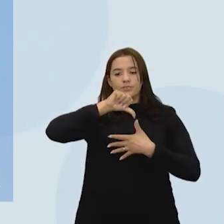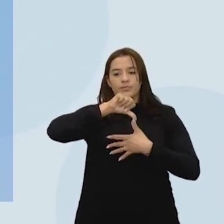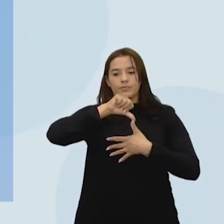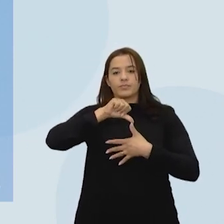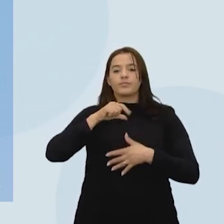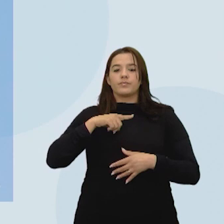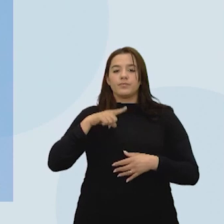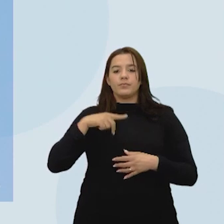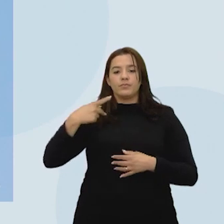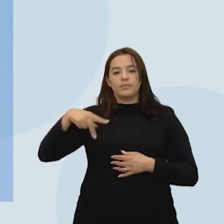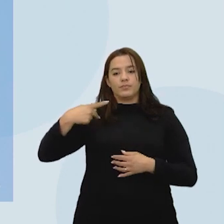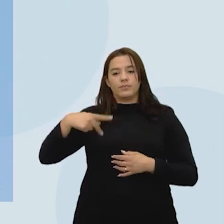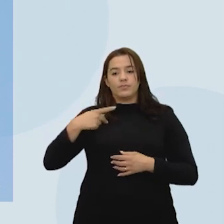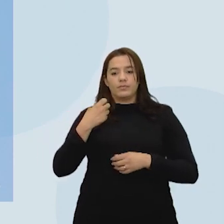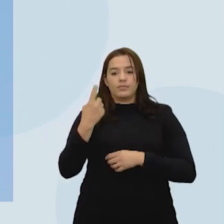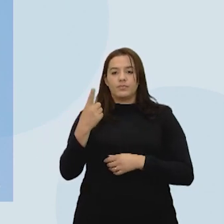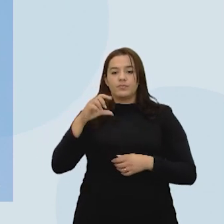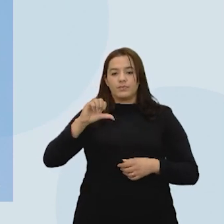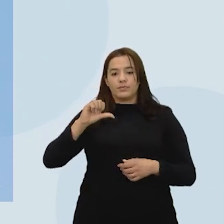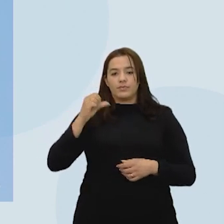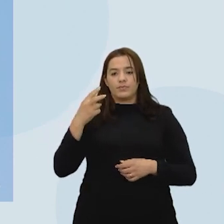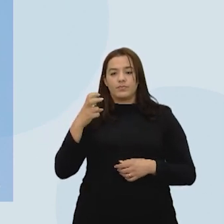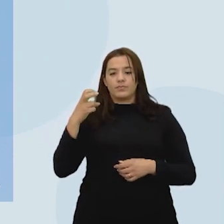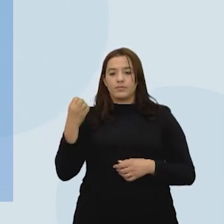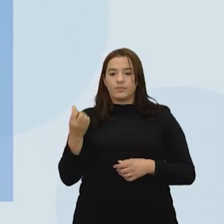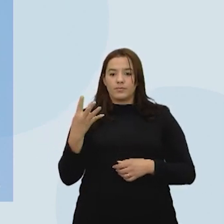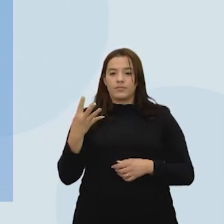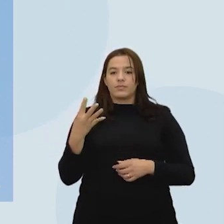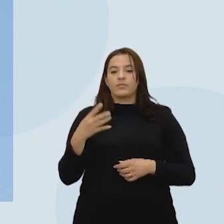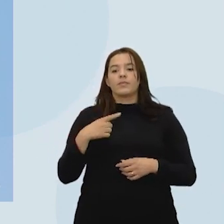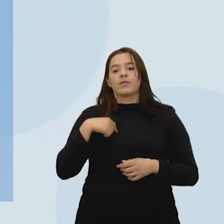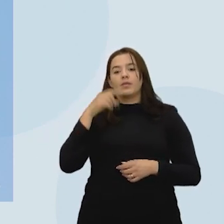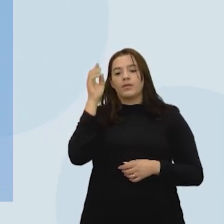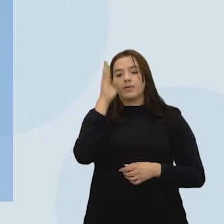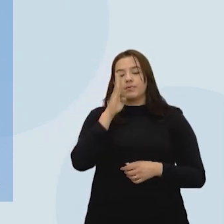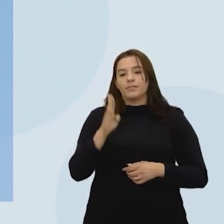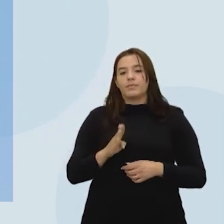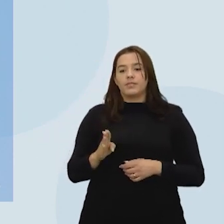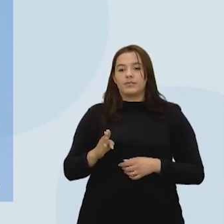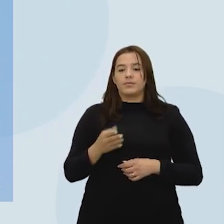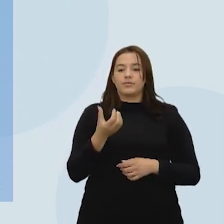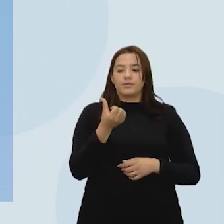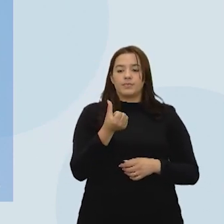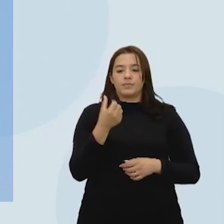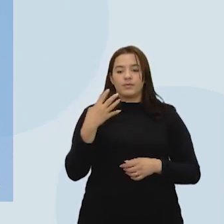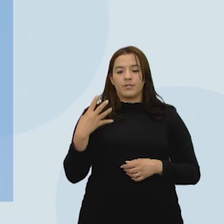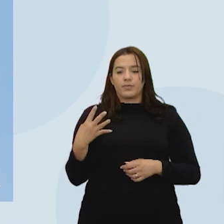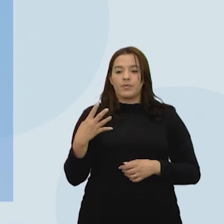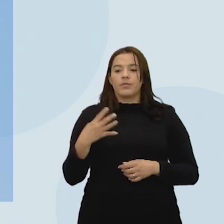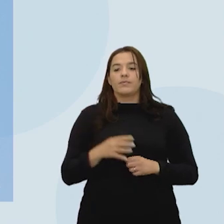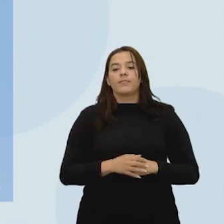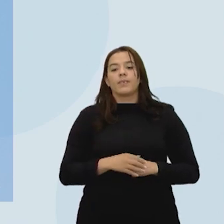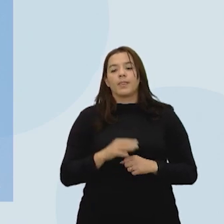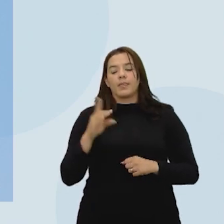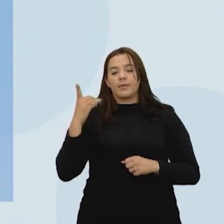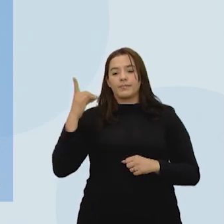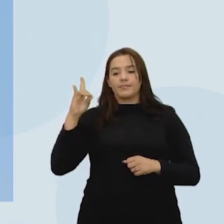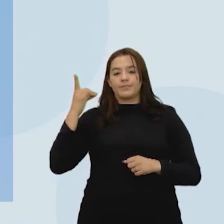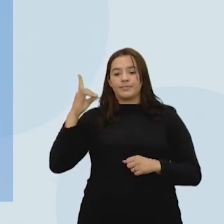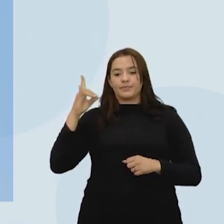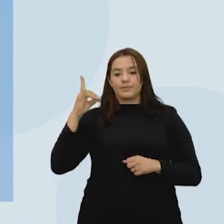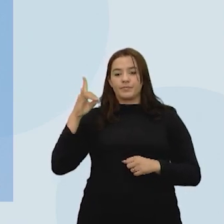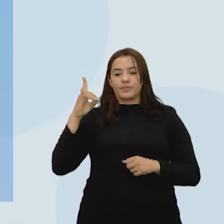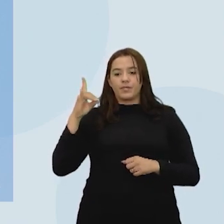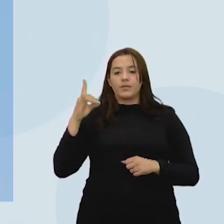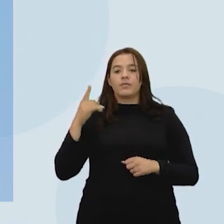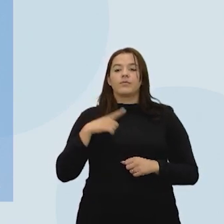54, com Stroessner. No Brasil, em 64, como a Mafezinha já falou. Na Bolívia, em 64. Na Argentina,